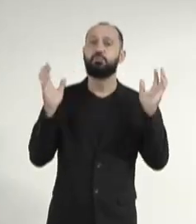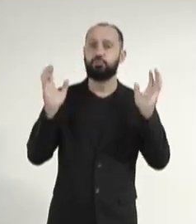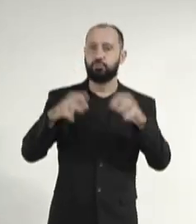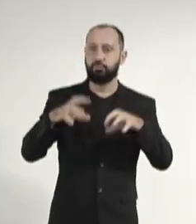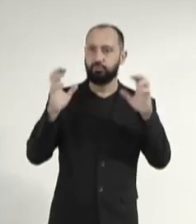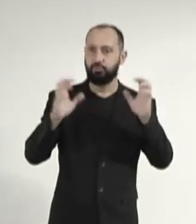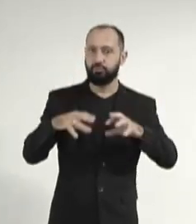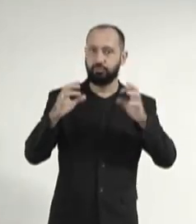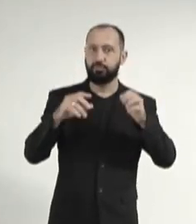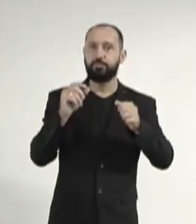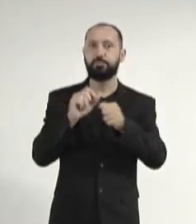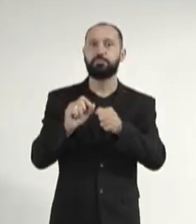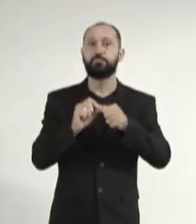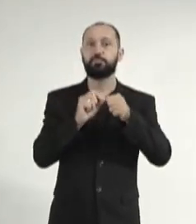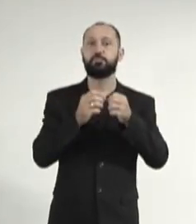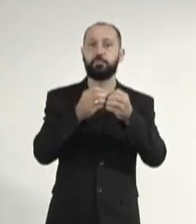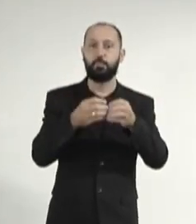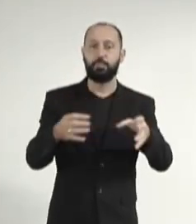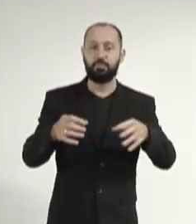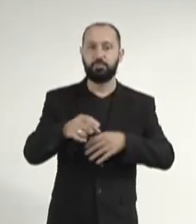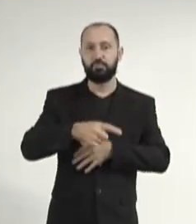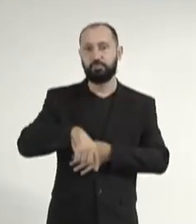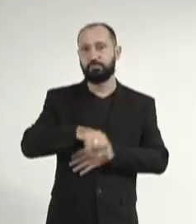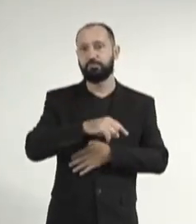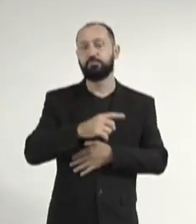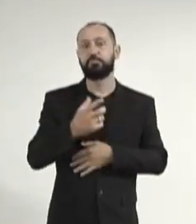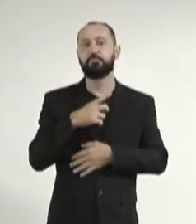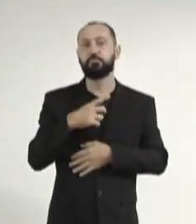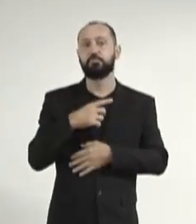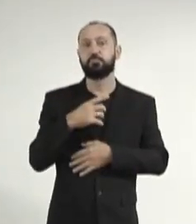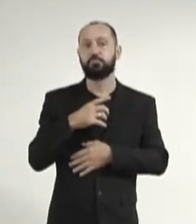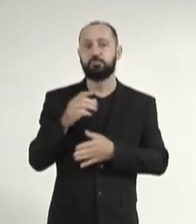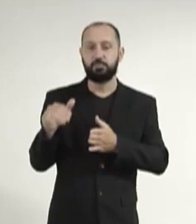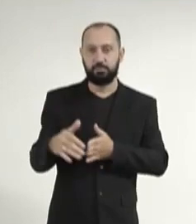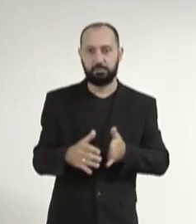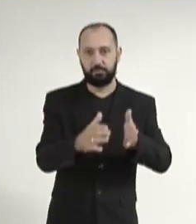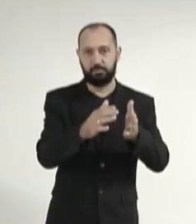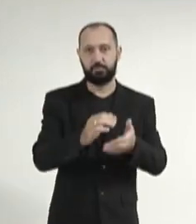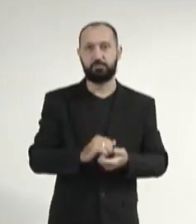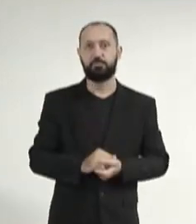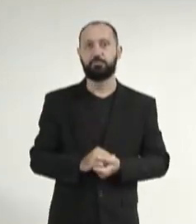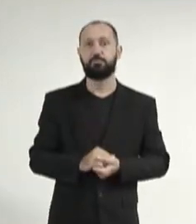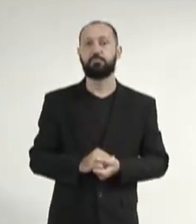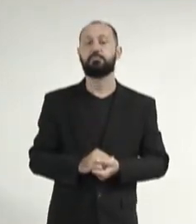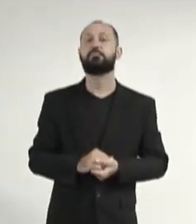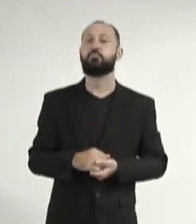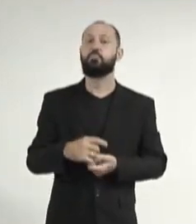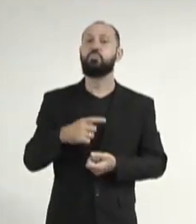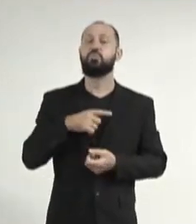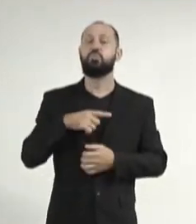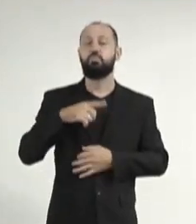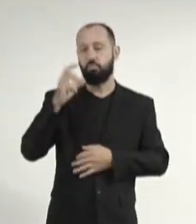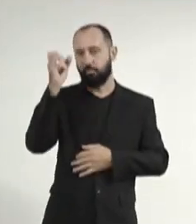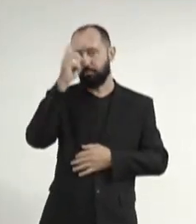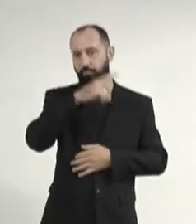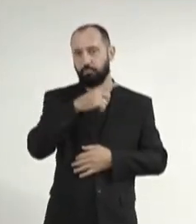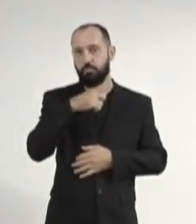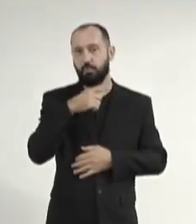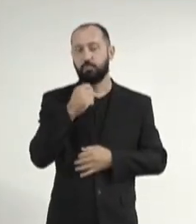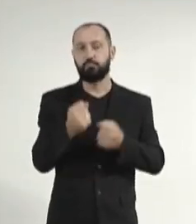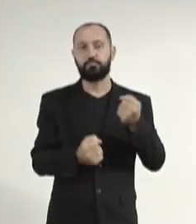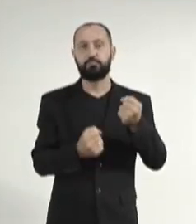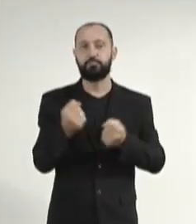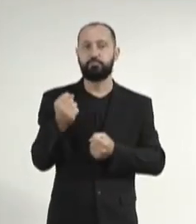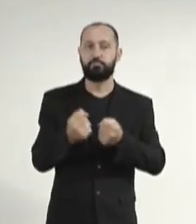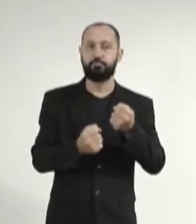chuvas, que causaram danos significativos ao leito da estrada. Isso tem dificultado o tráfego de